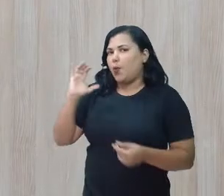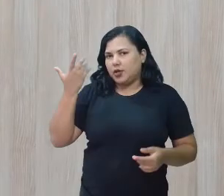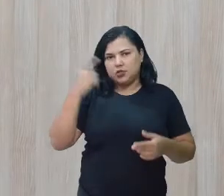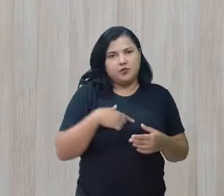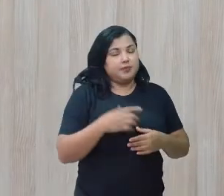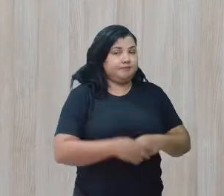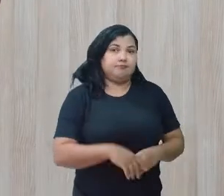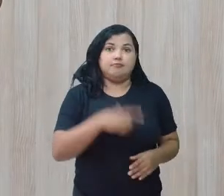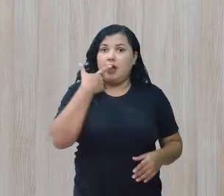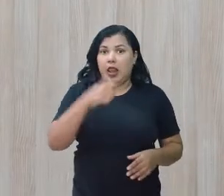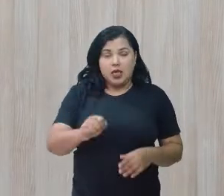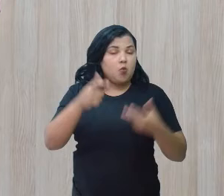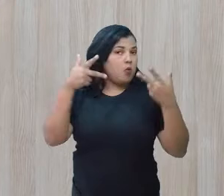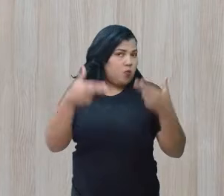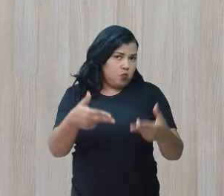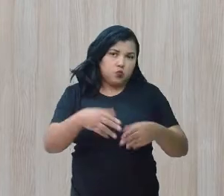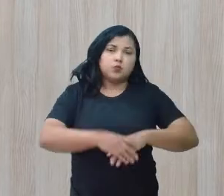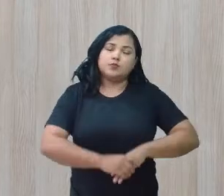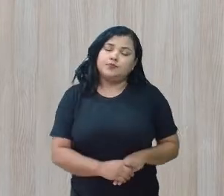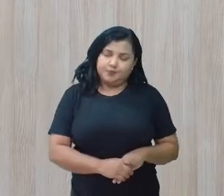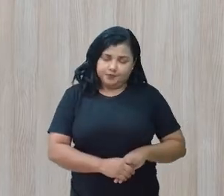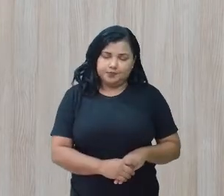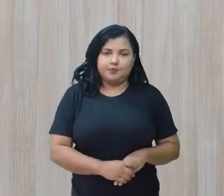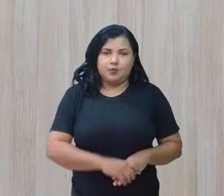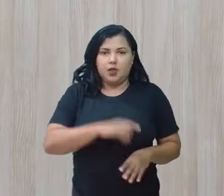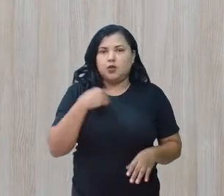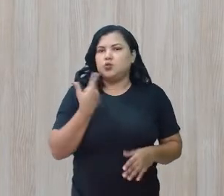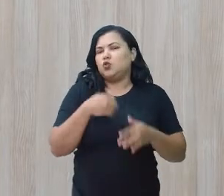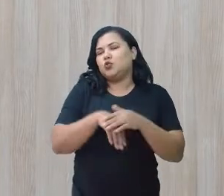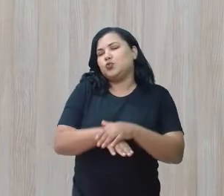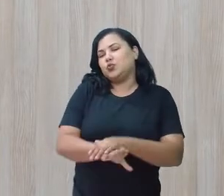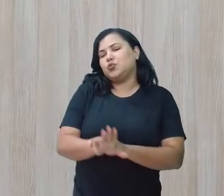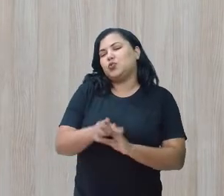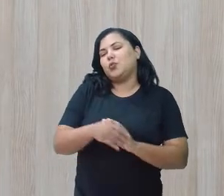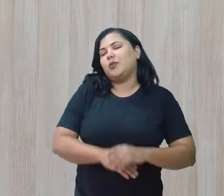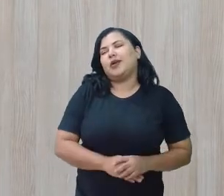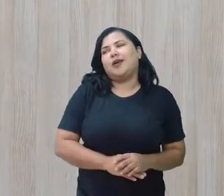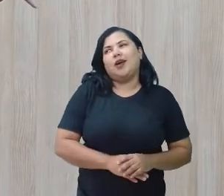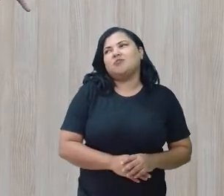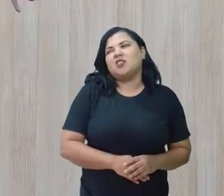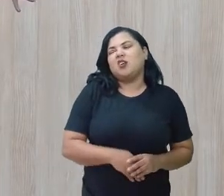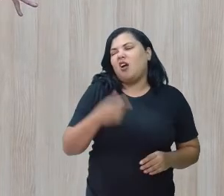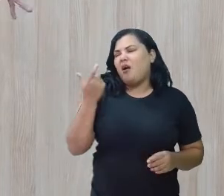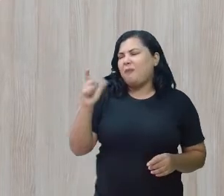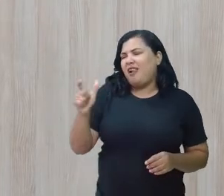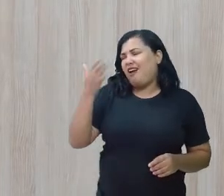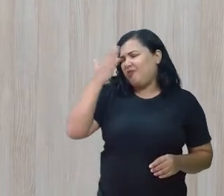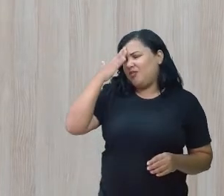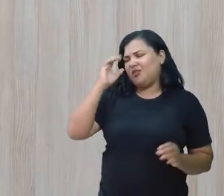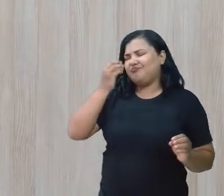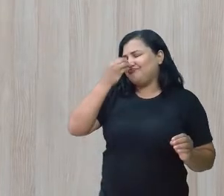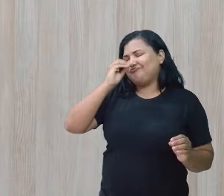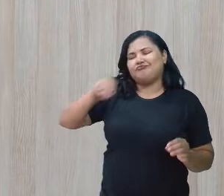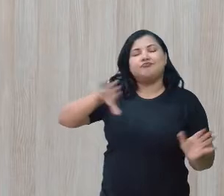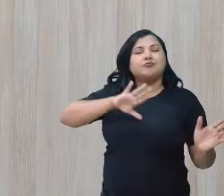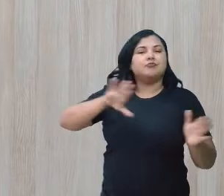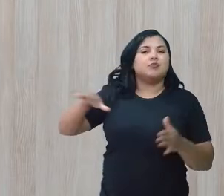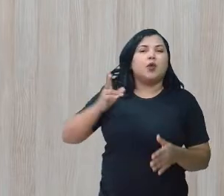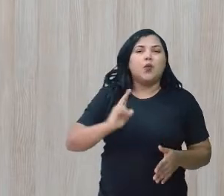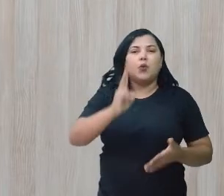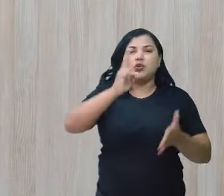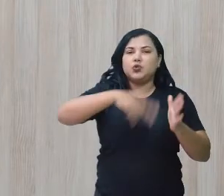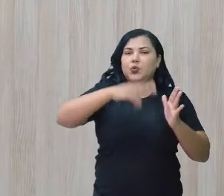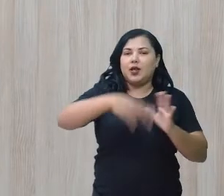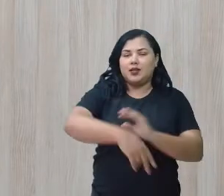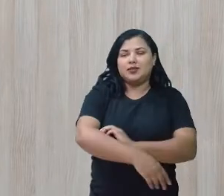língua, é a mesma coisa. A gente costuma não ir muito atrás de palavras específicas quando a gente está lendo, né? Porque a gente quer